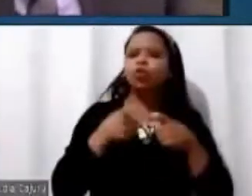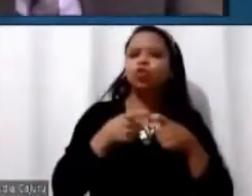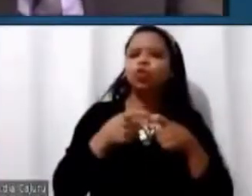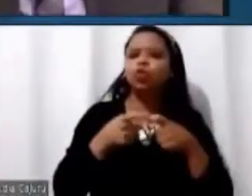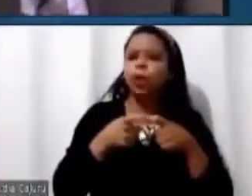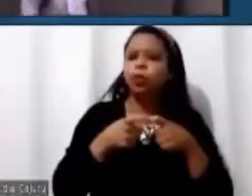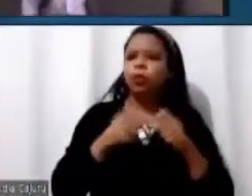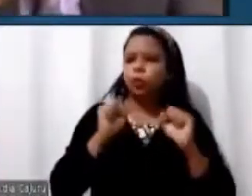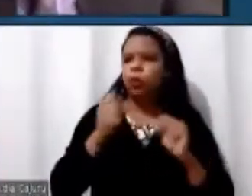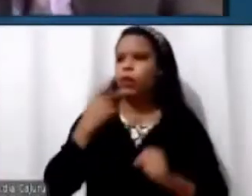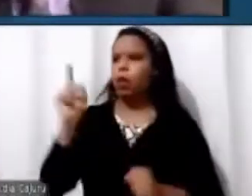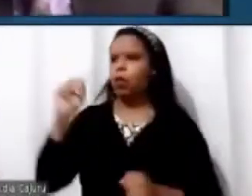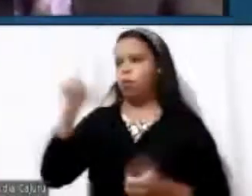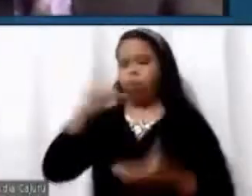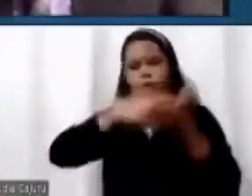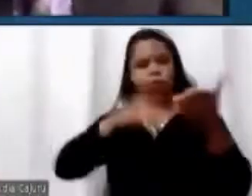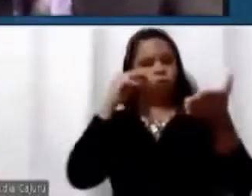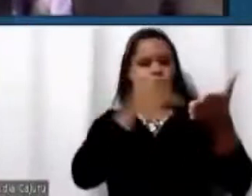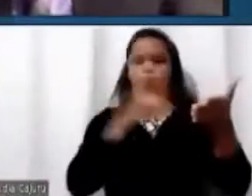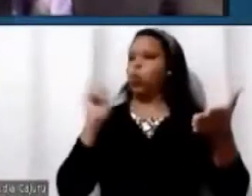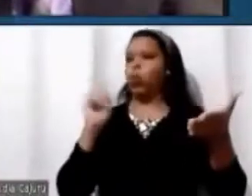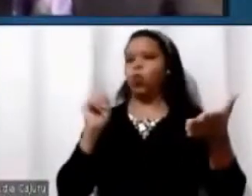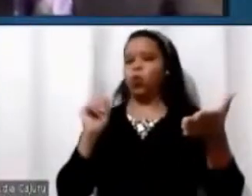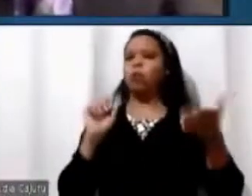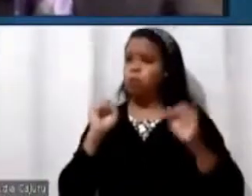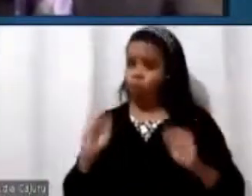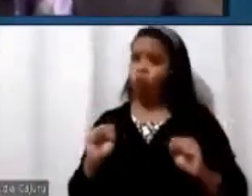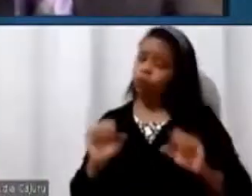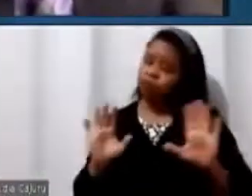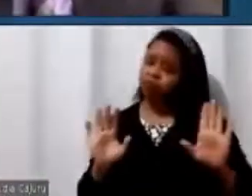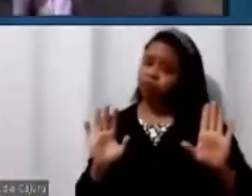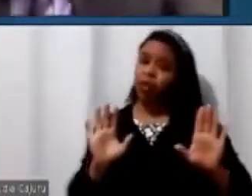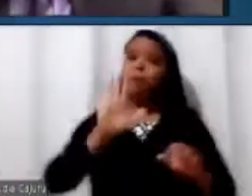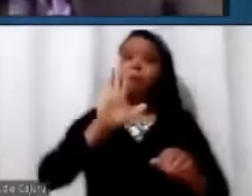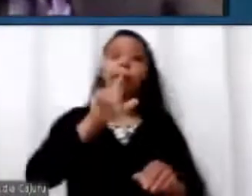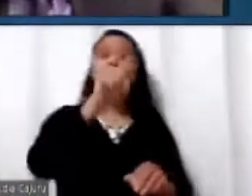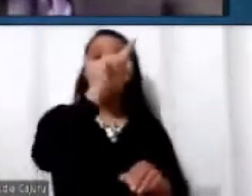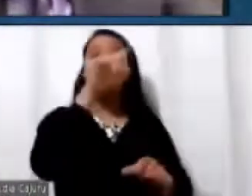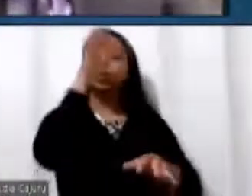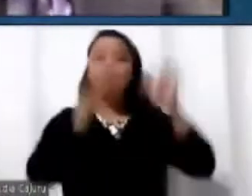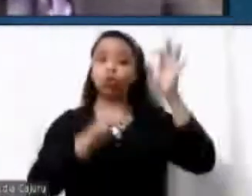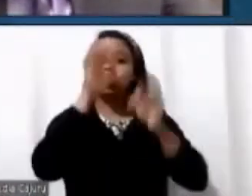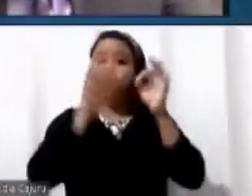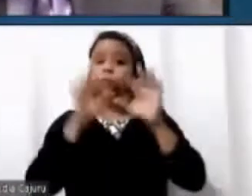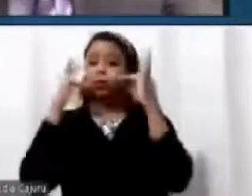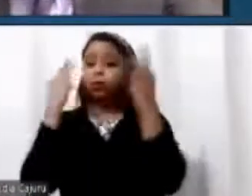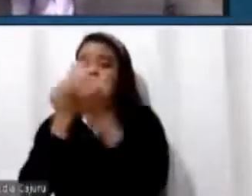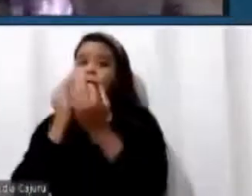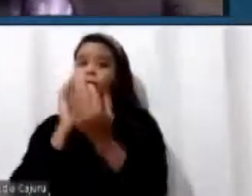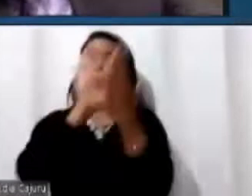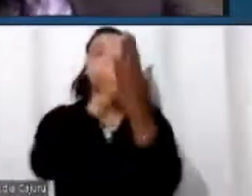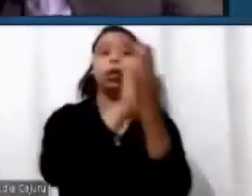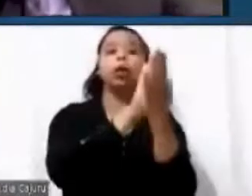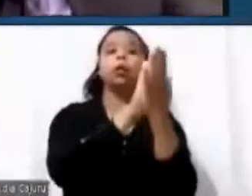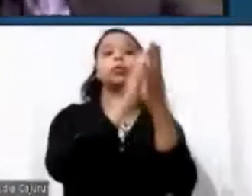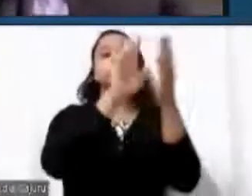tudo isso consignado no prontuário. Ele vai motivar de que forma? Assim como o juiz motiva suas decisões. Nós, da área jurídica, sabemos que não é